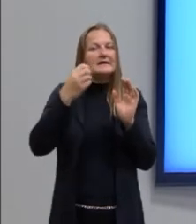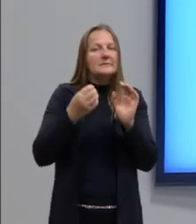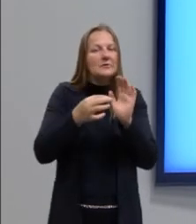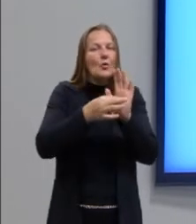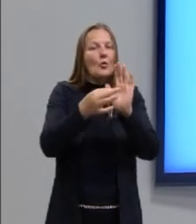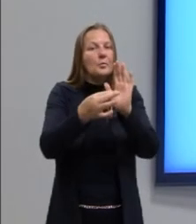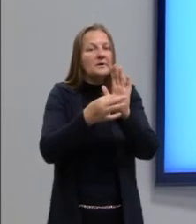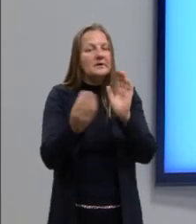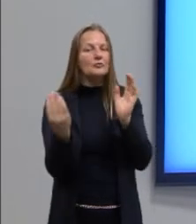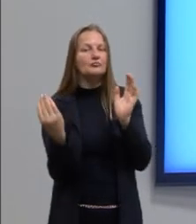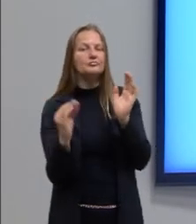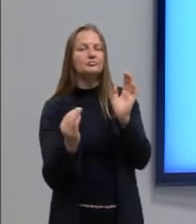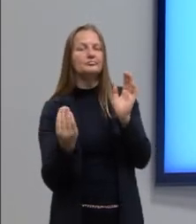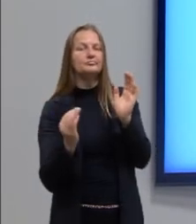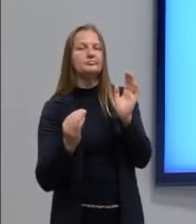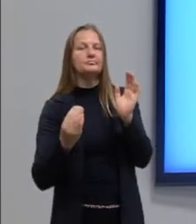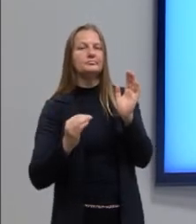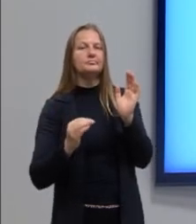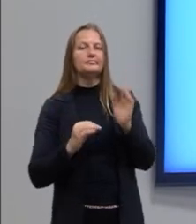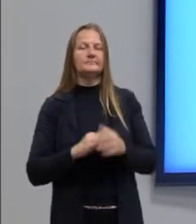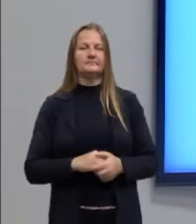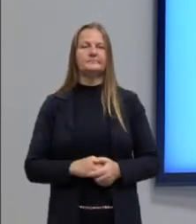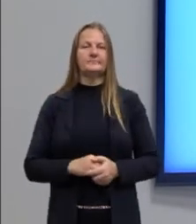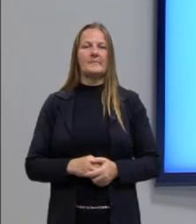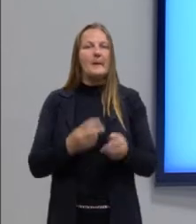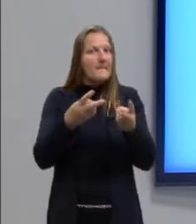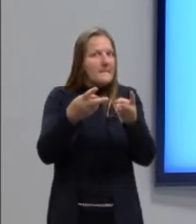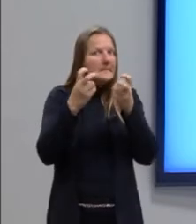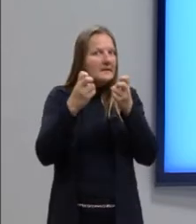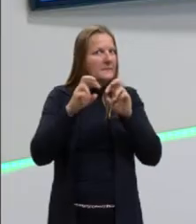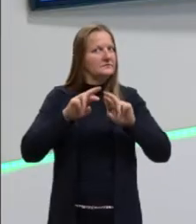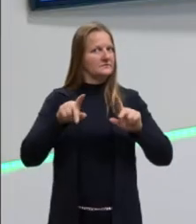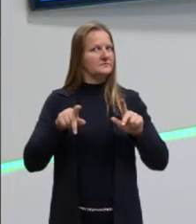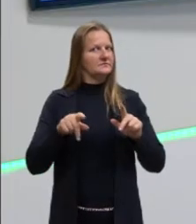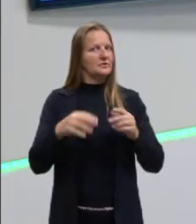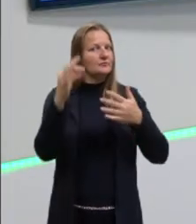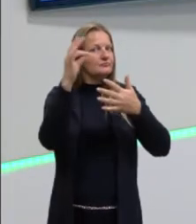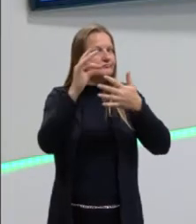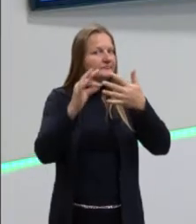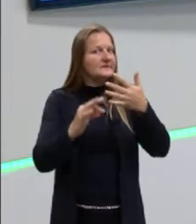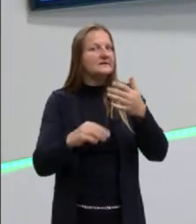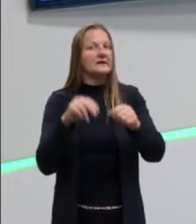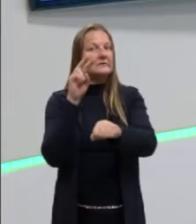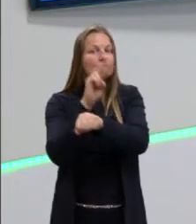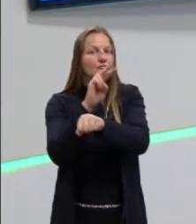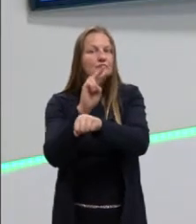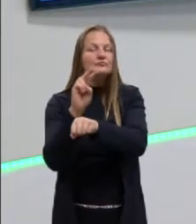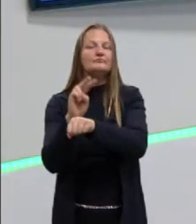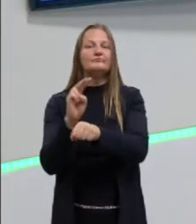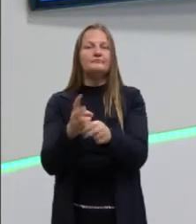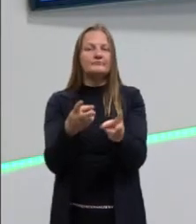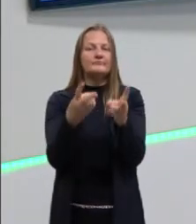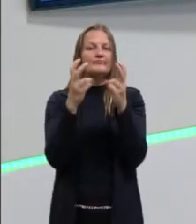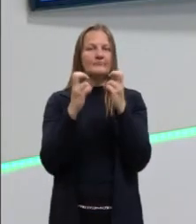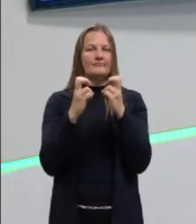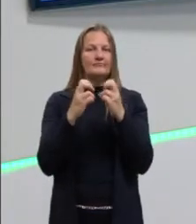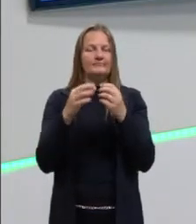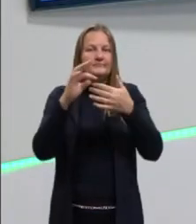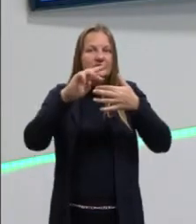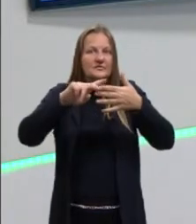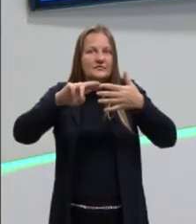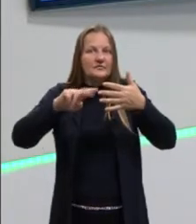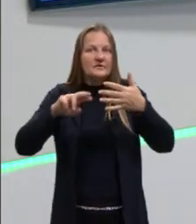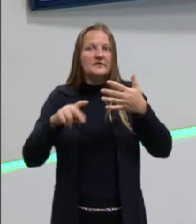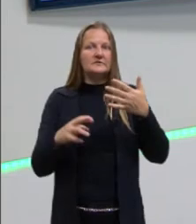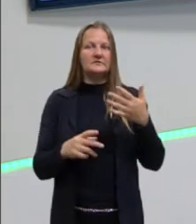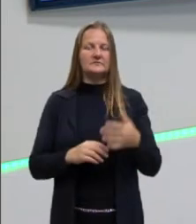da redação então percebam que é nos detalhes que a gente enxerga essas diferenças